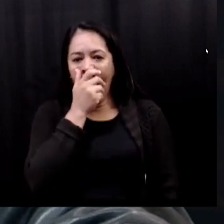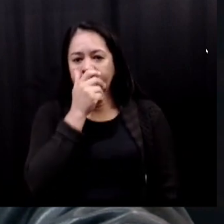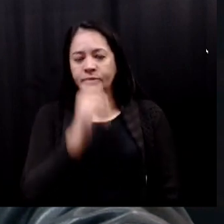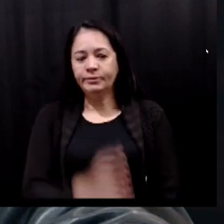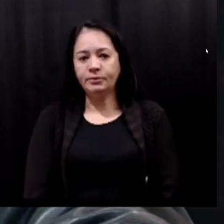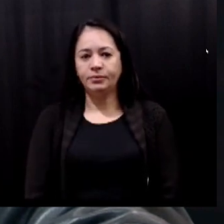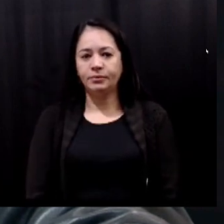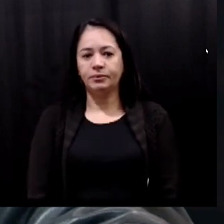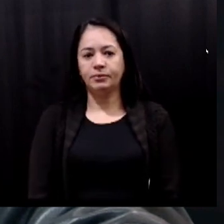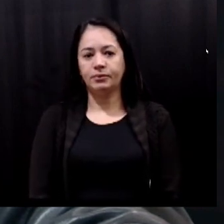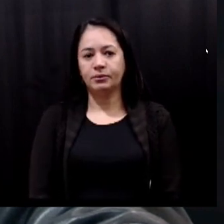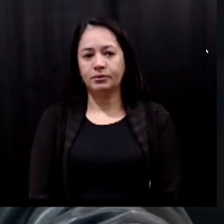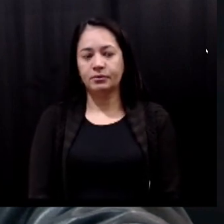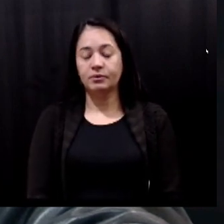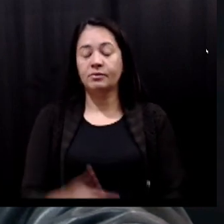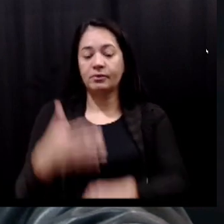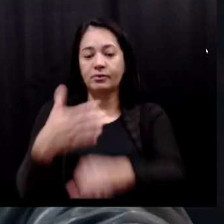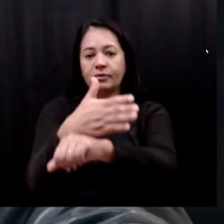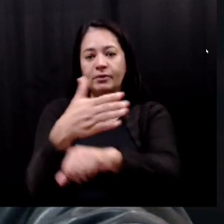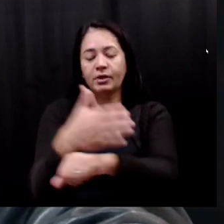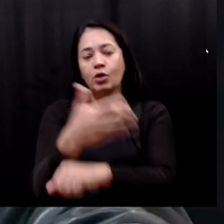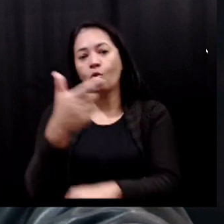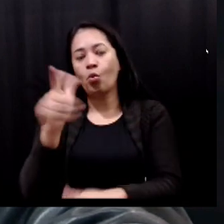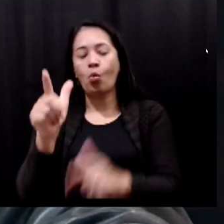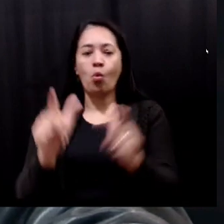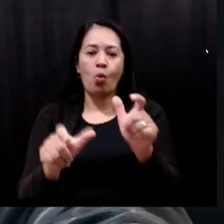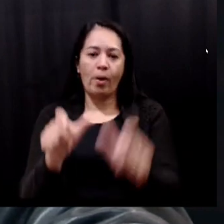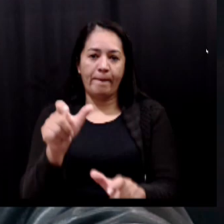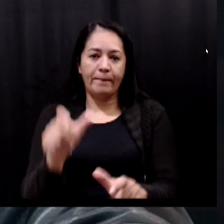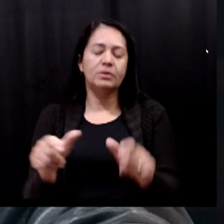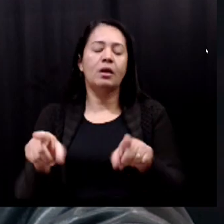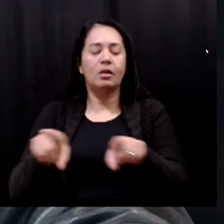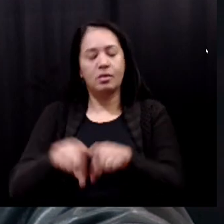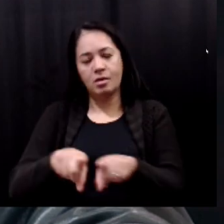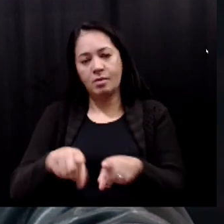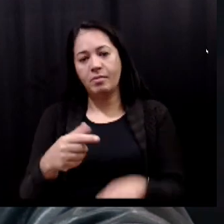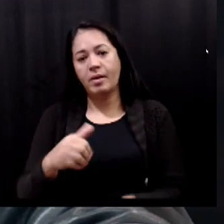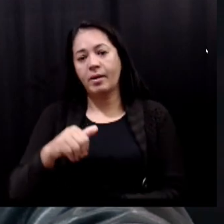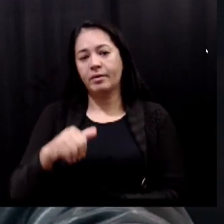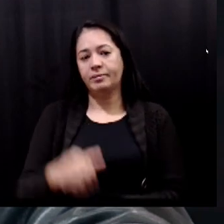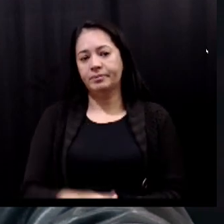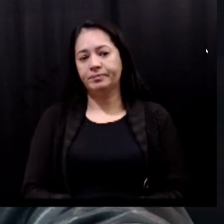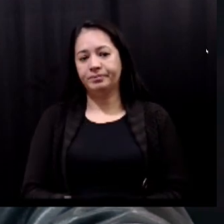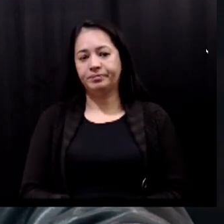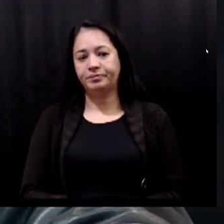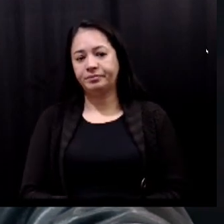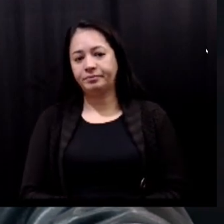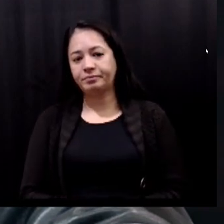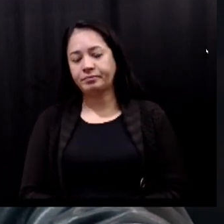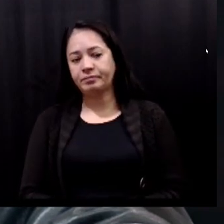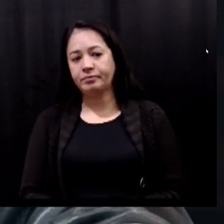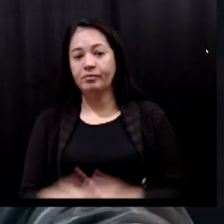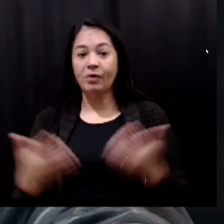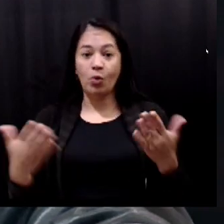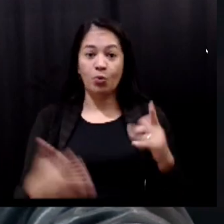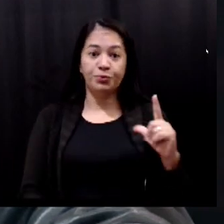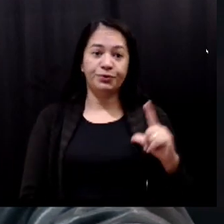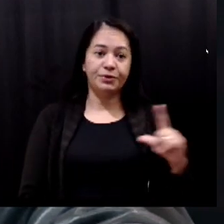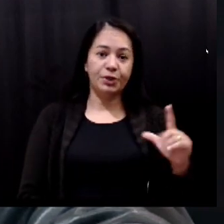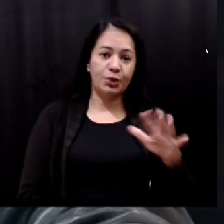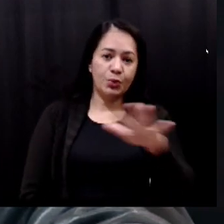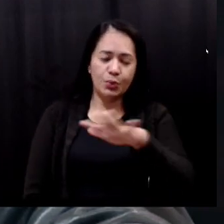da participação de outras pessoas além da família, e hoje em dia existe um mercado de